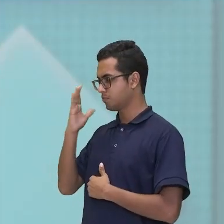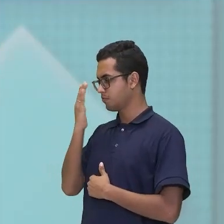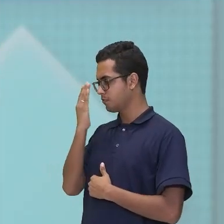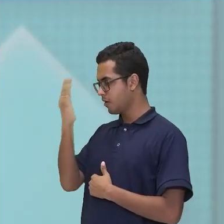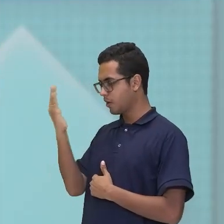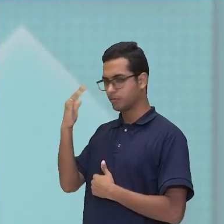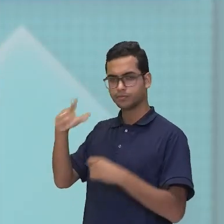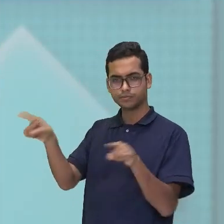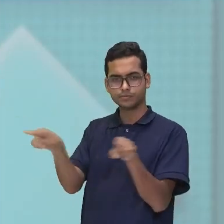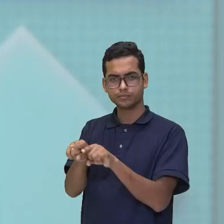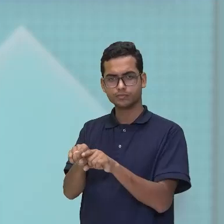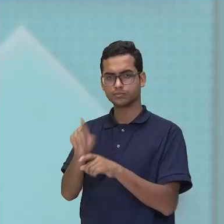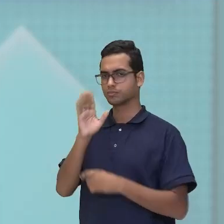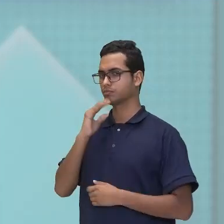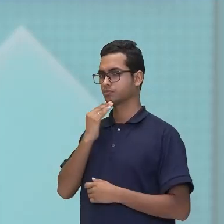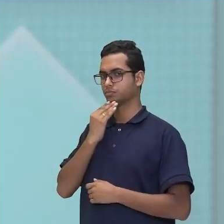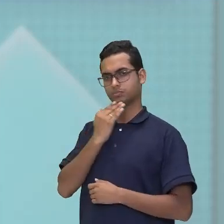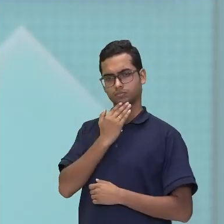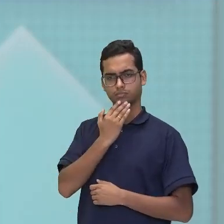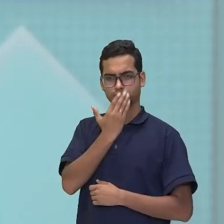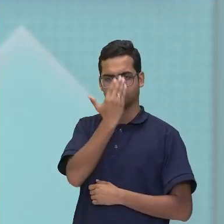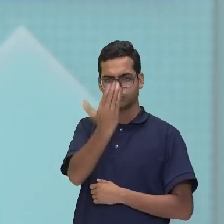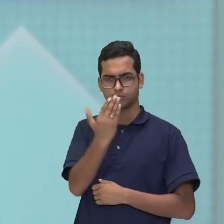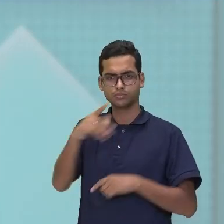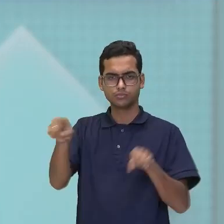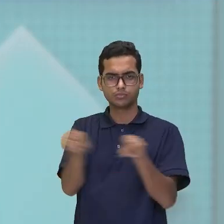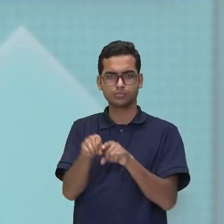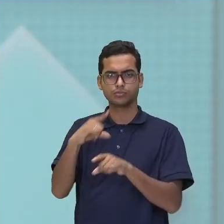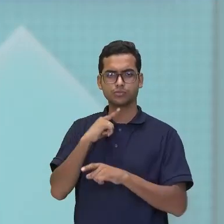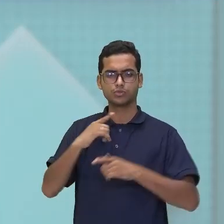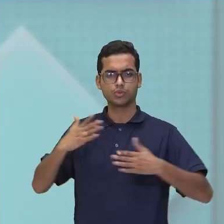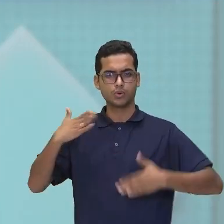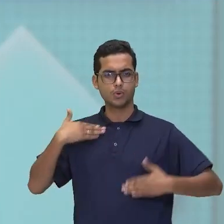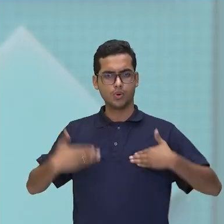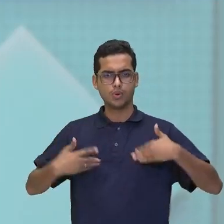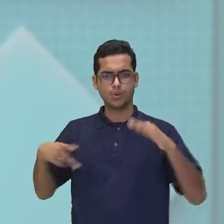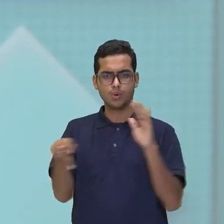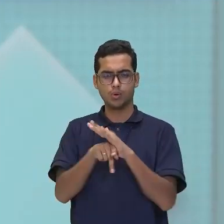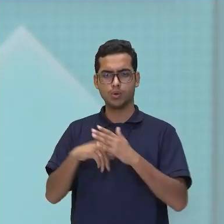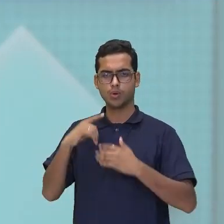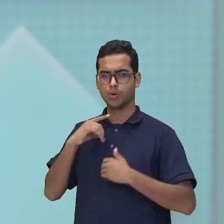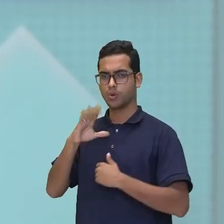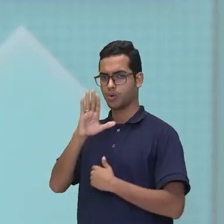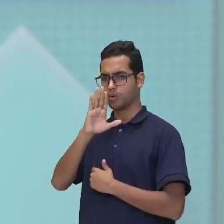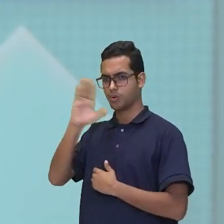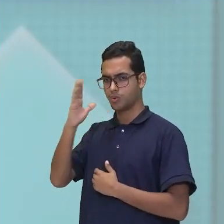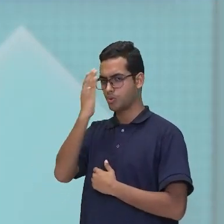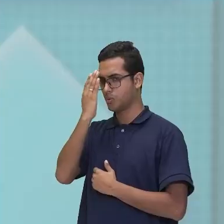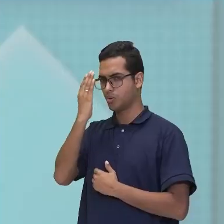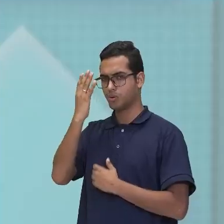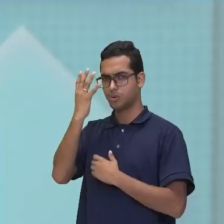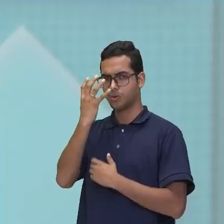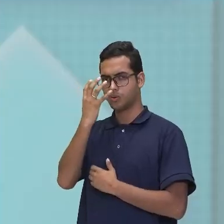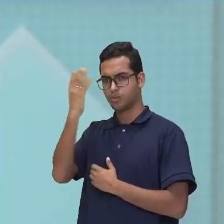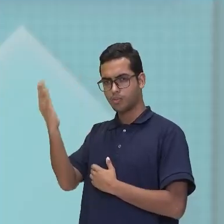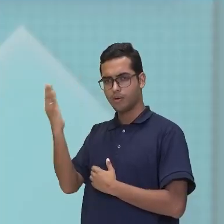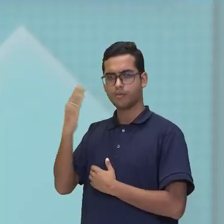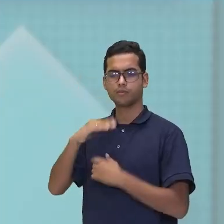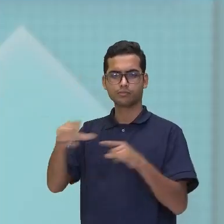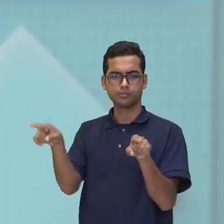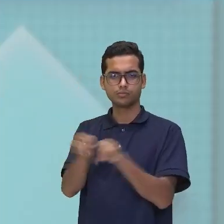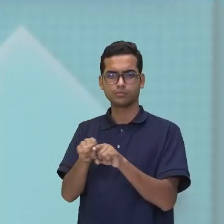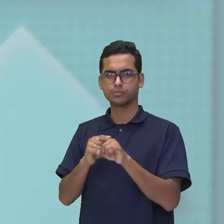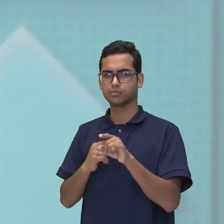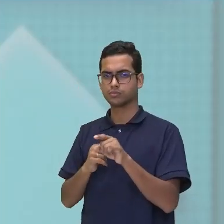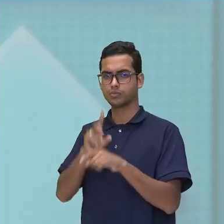tá? E, né, aqui o dorso está para frente, o rosto lateral e